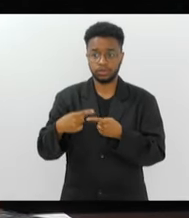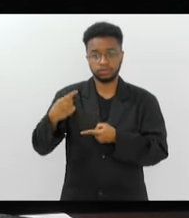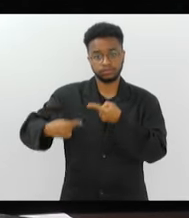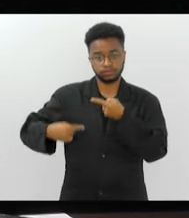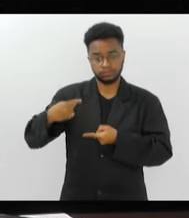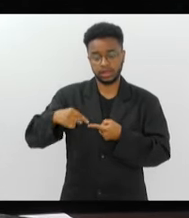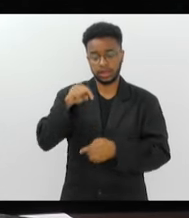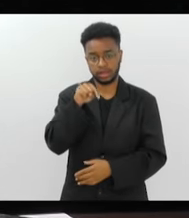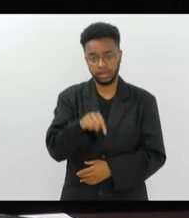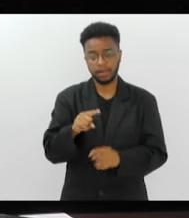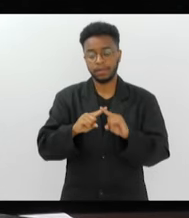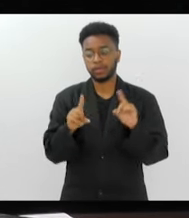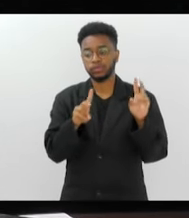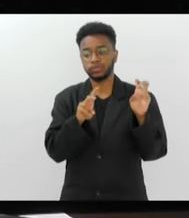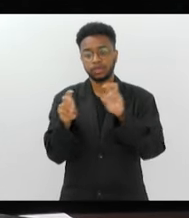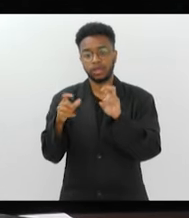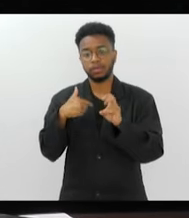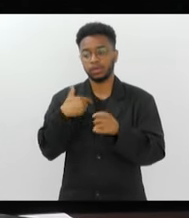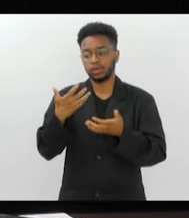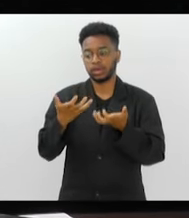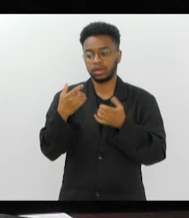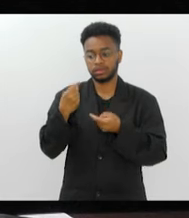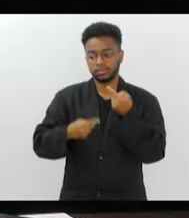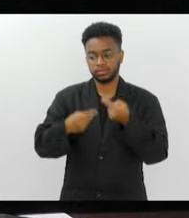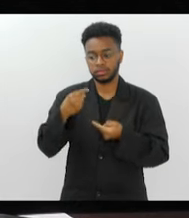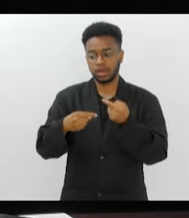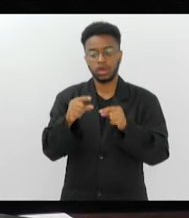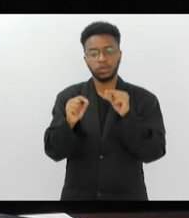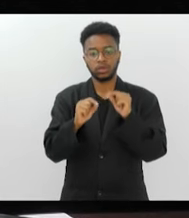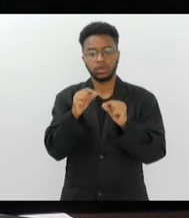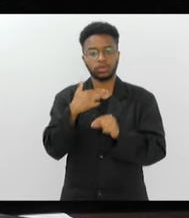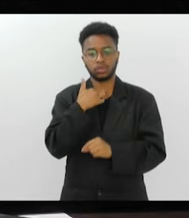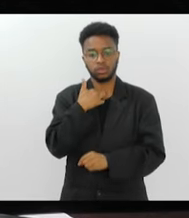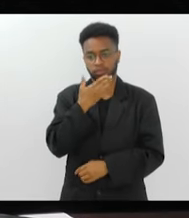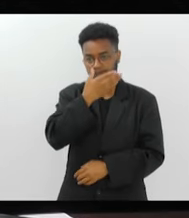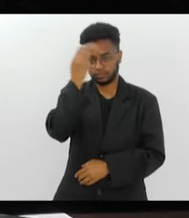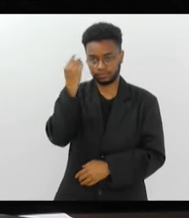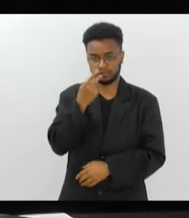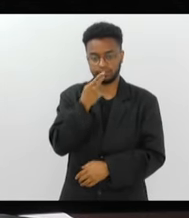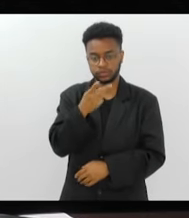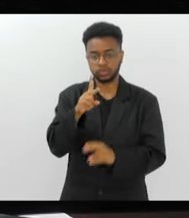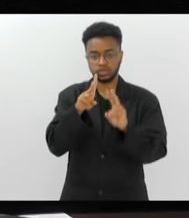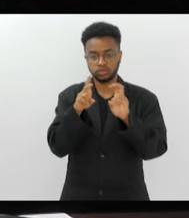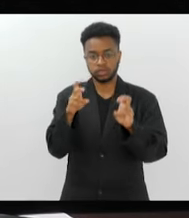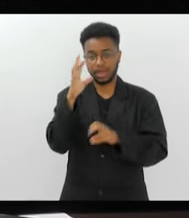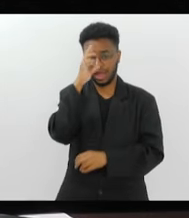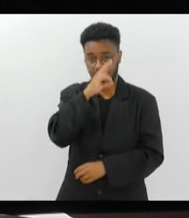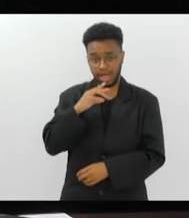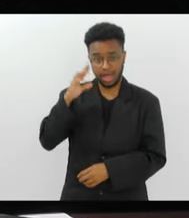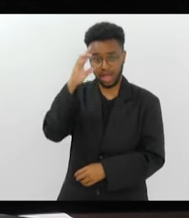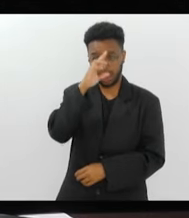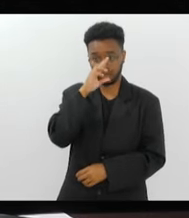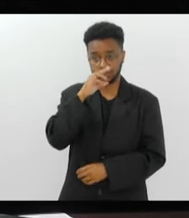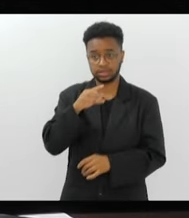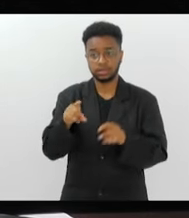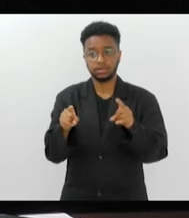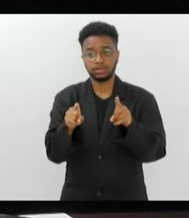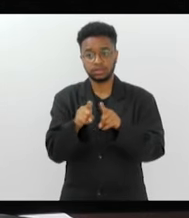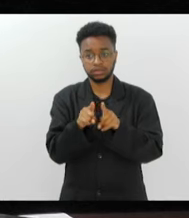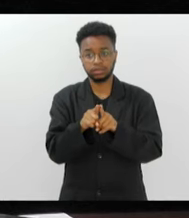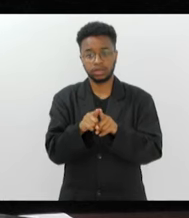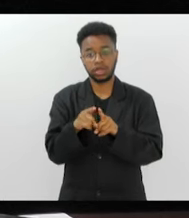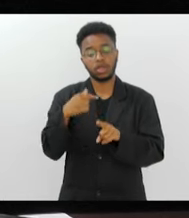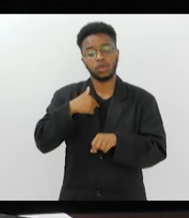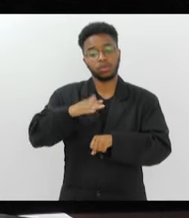debate, um dos temas, eu não poderia deixar de falar, eu que milito na questão racial e que sou